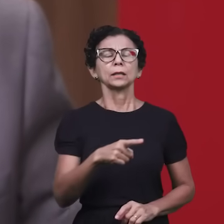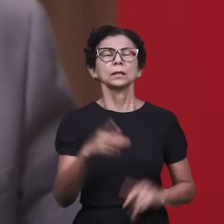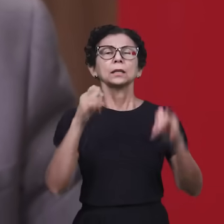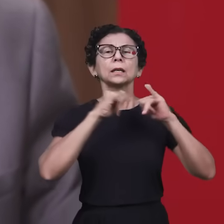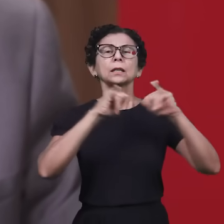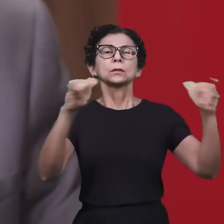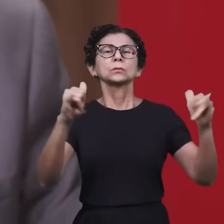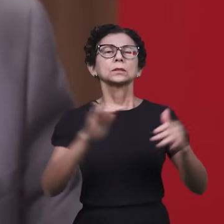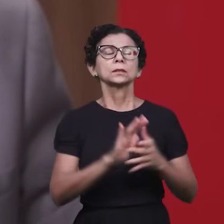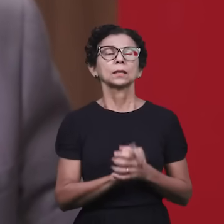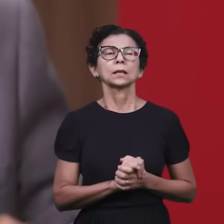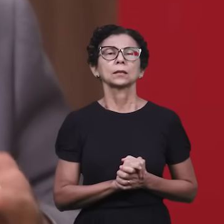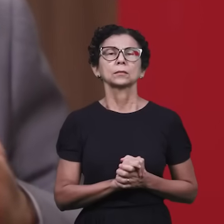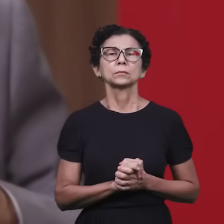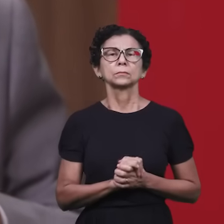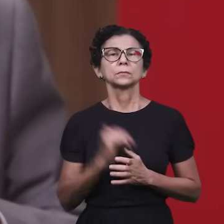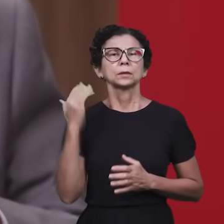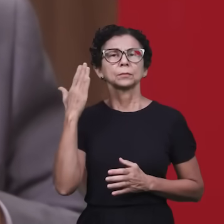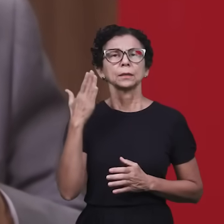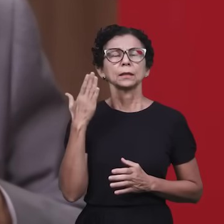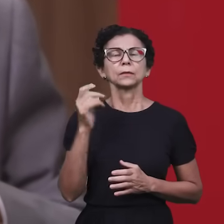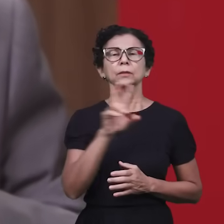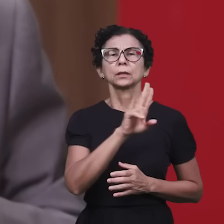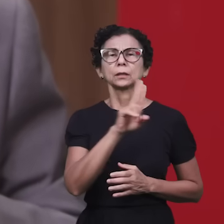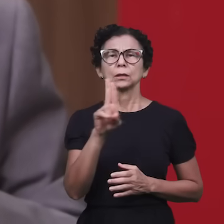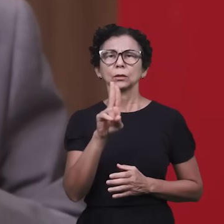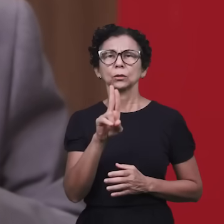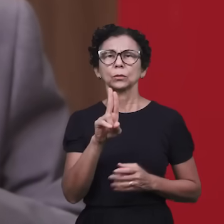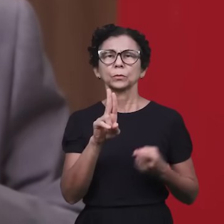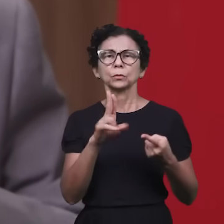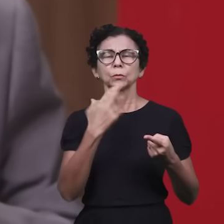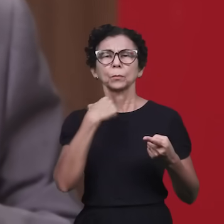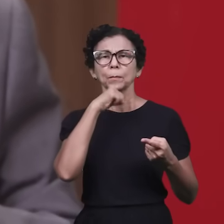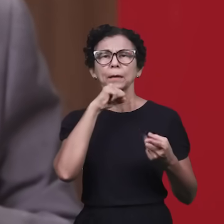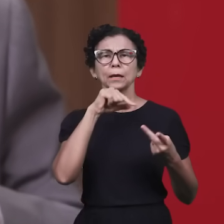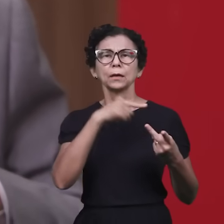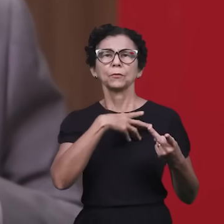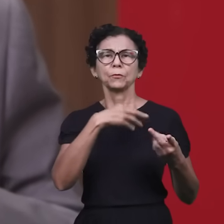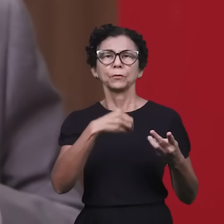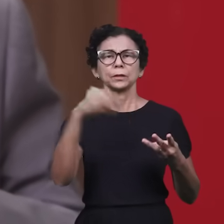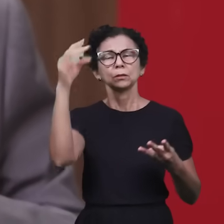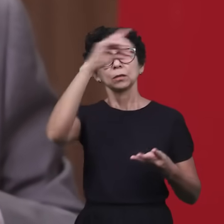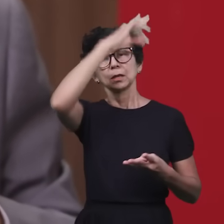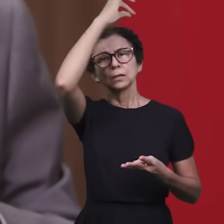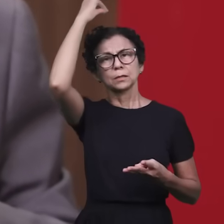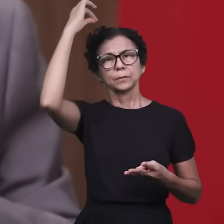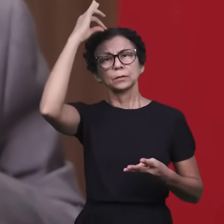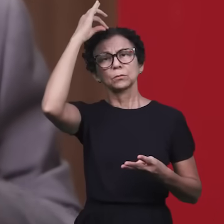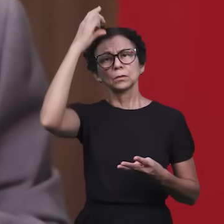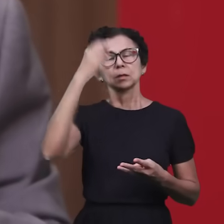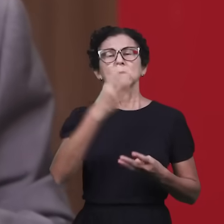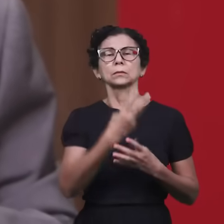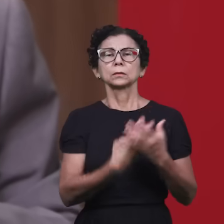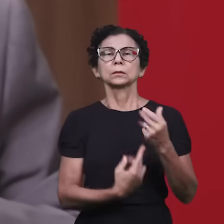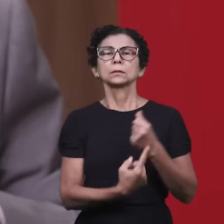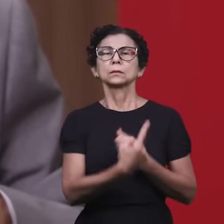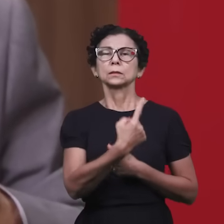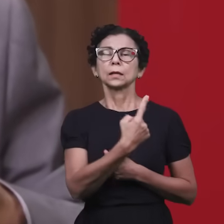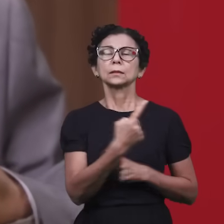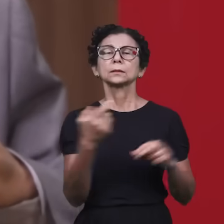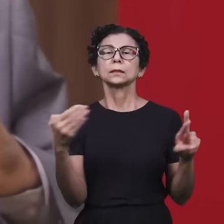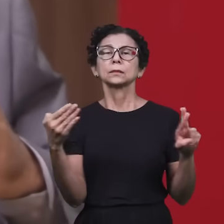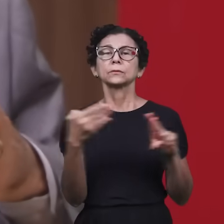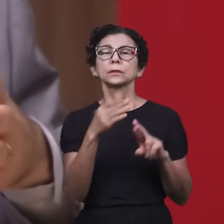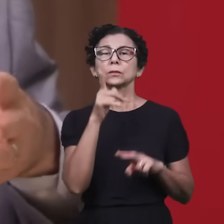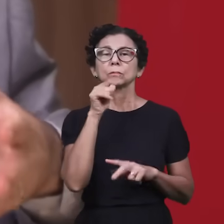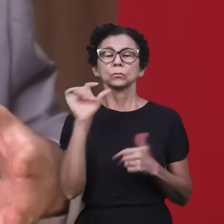palavra batizando-as em nome do Pai, do Filho e do Espírito Santo. Falando, referindo-se ao batismo nas águas, que